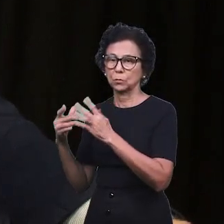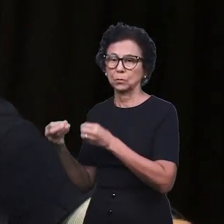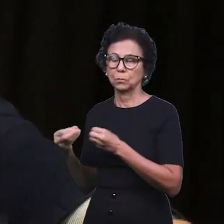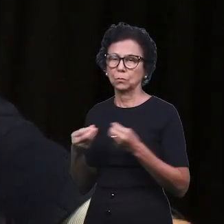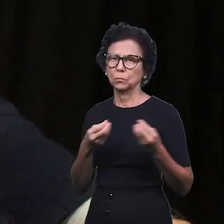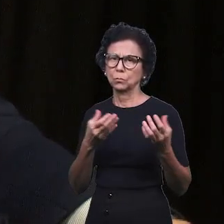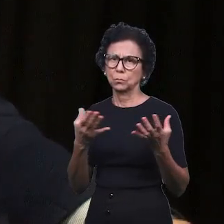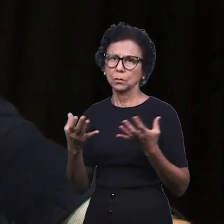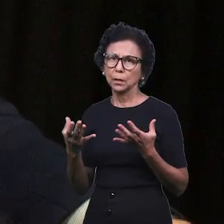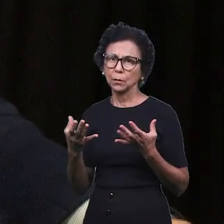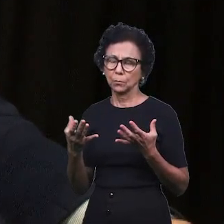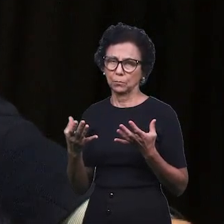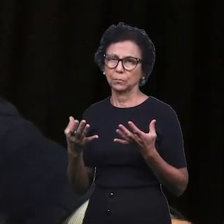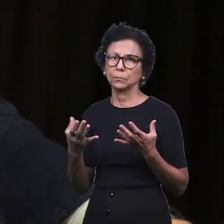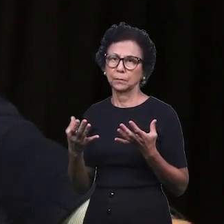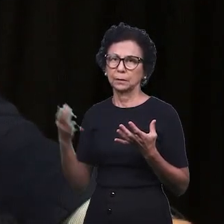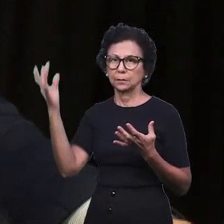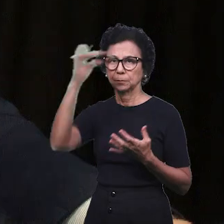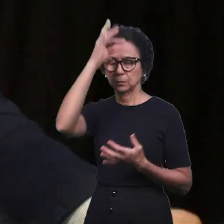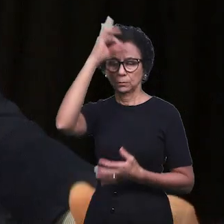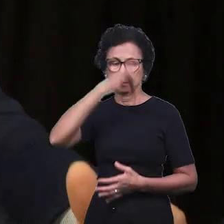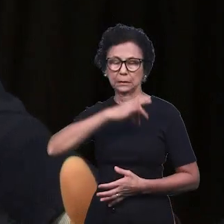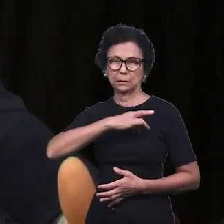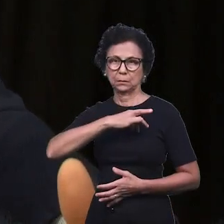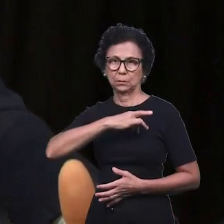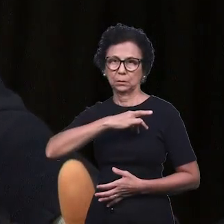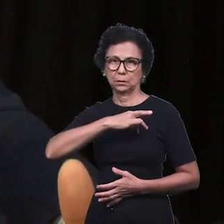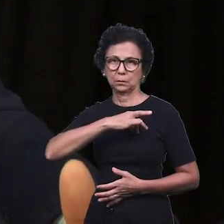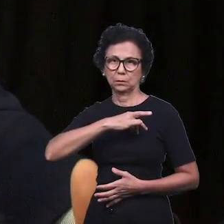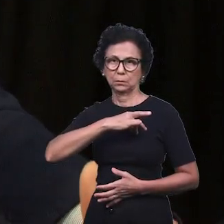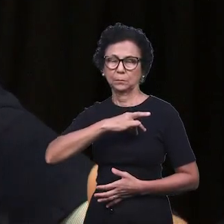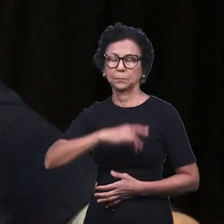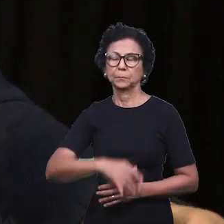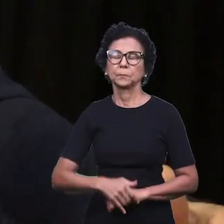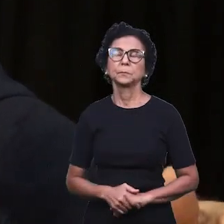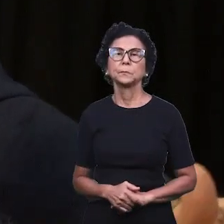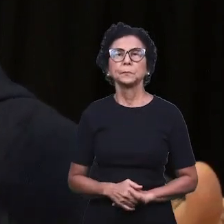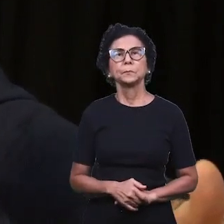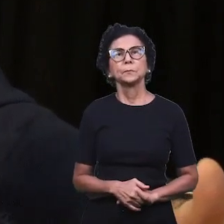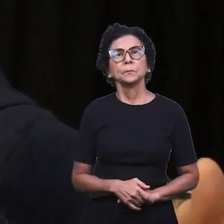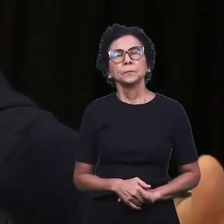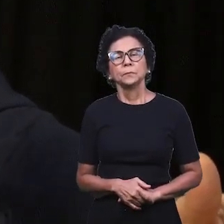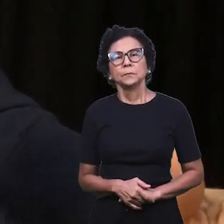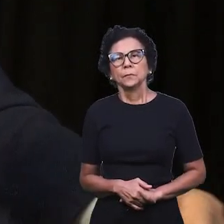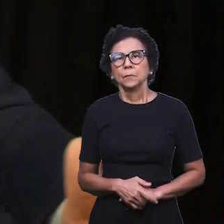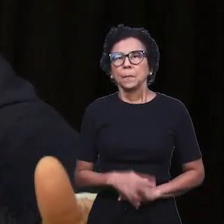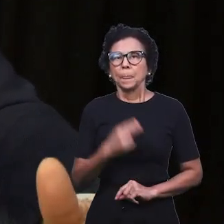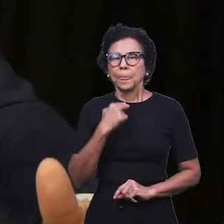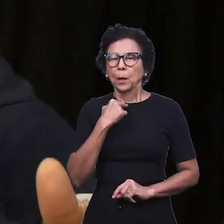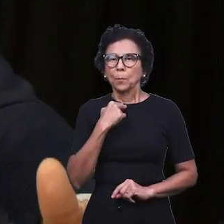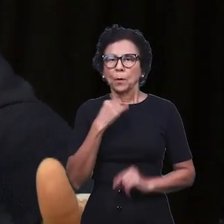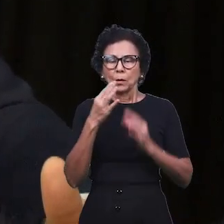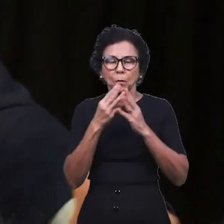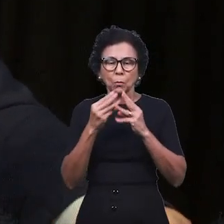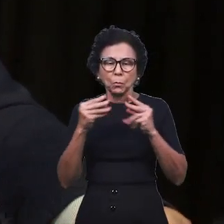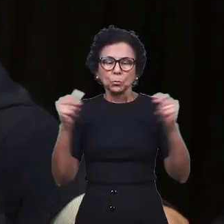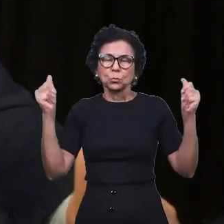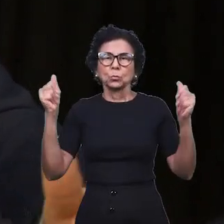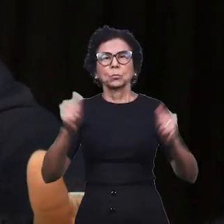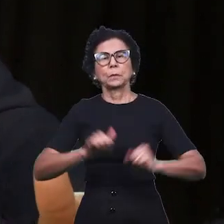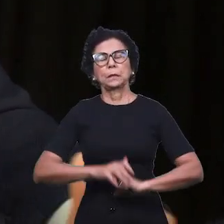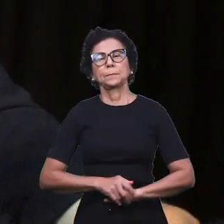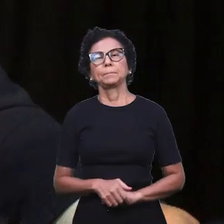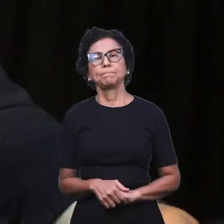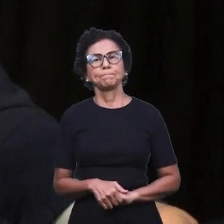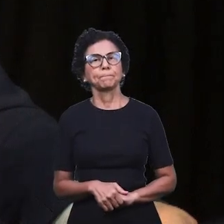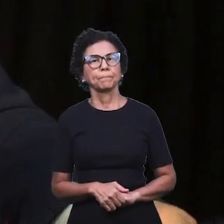do Senhor, né? Então, ou seja, é algo que não pode se apagar. A brasa,